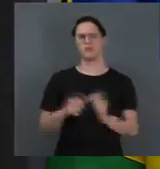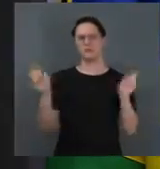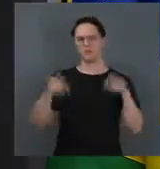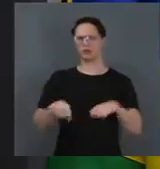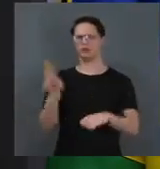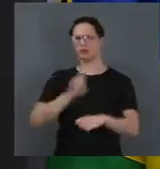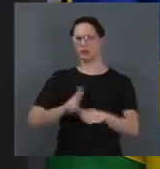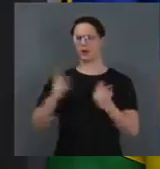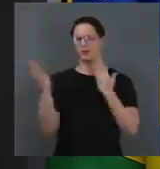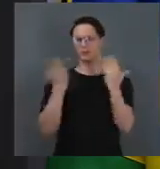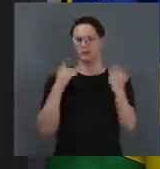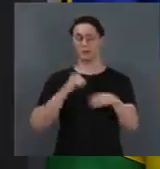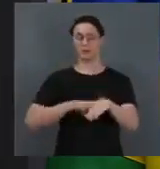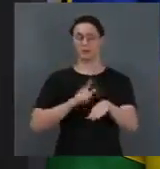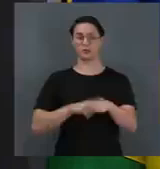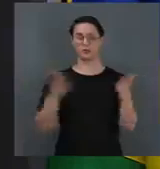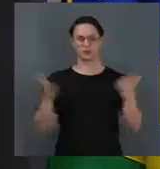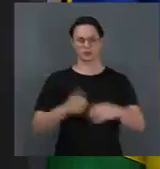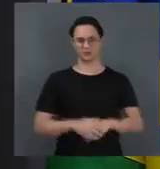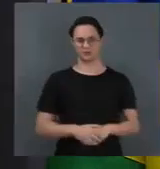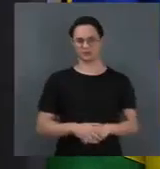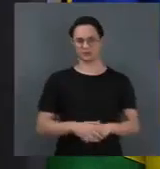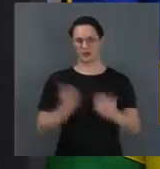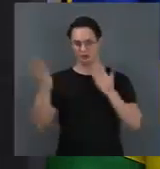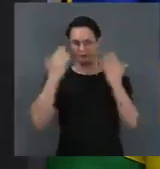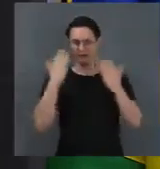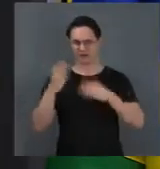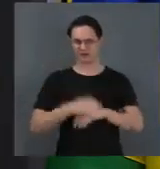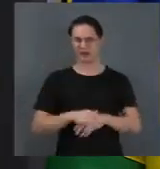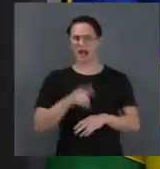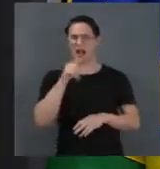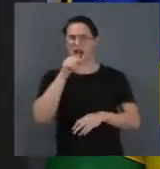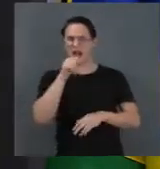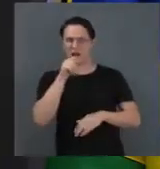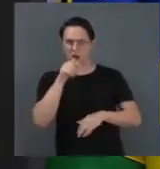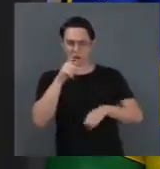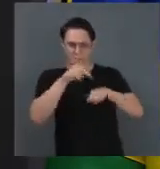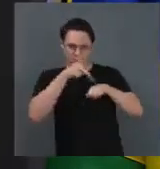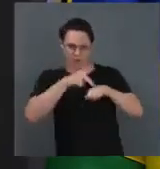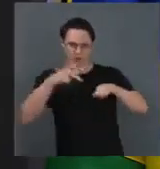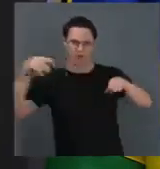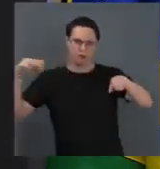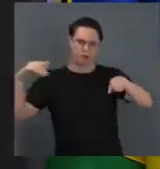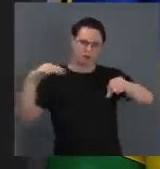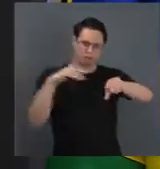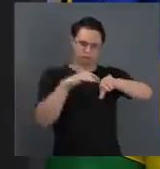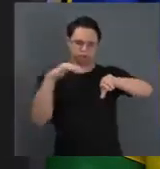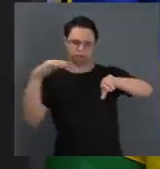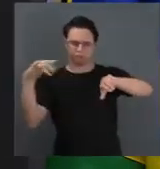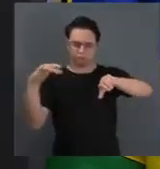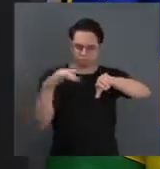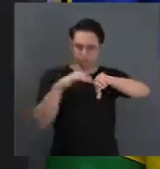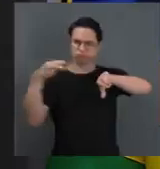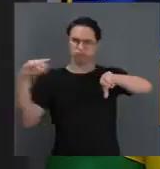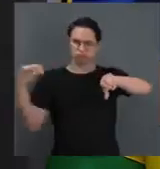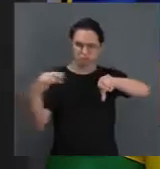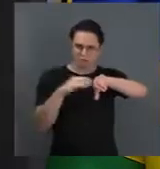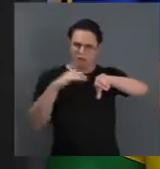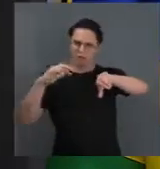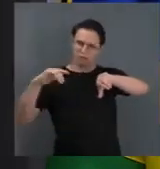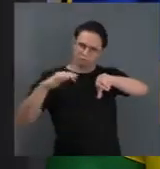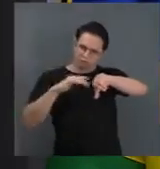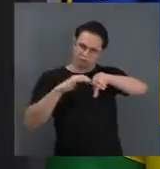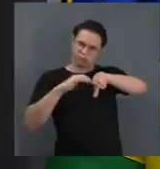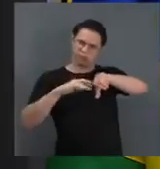atual momento. Água mole em pedra dura, tanto bate até que fura. Além do Congresso Nacional dos Estados